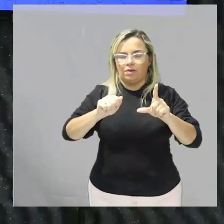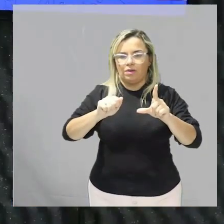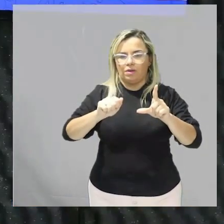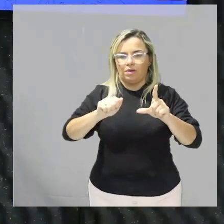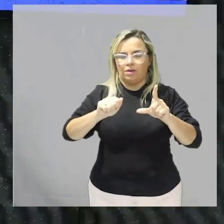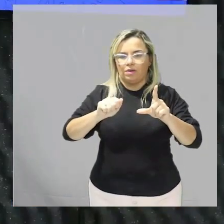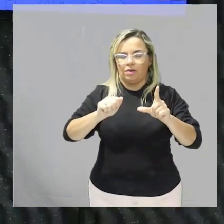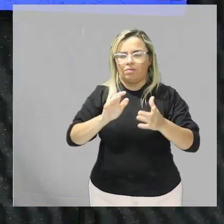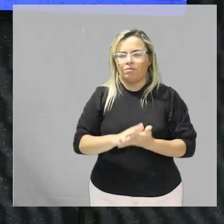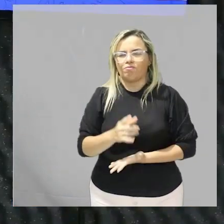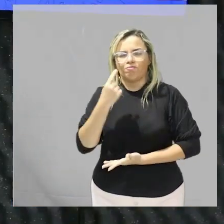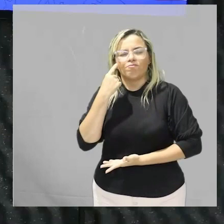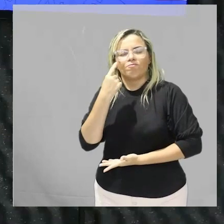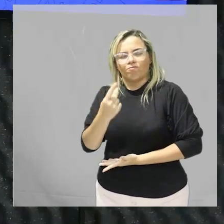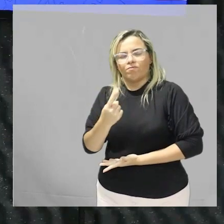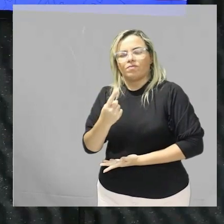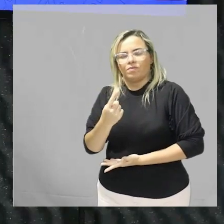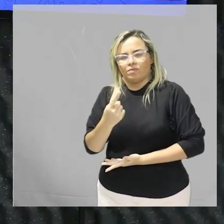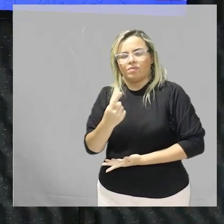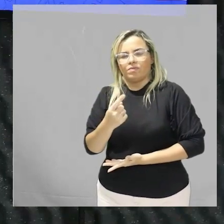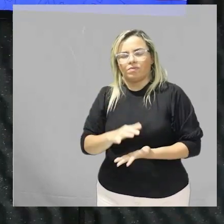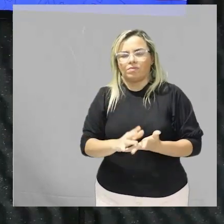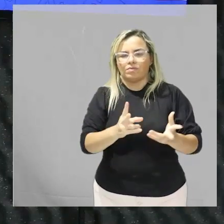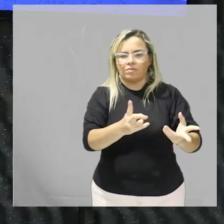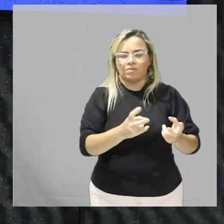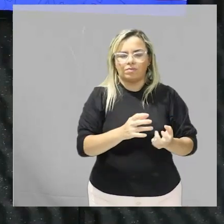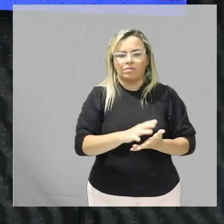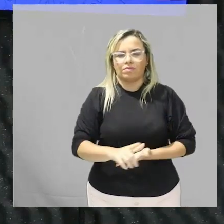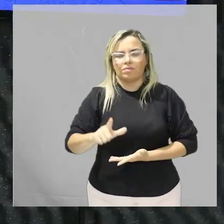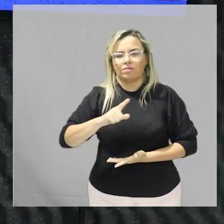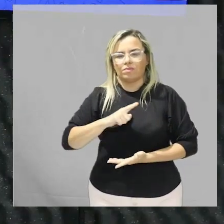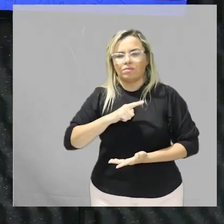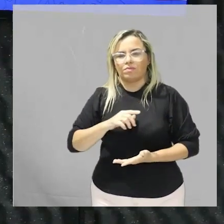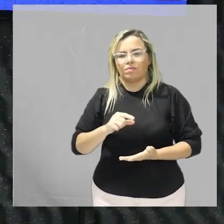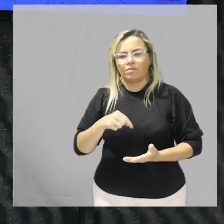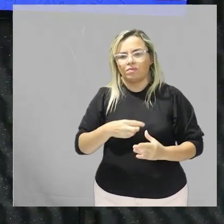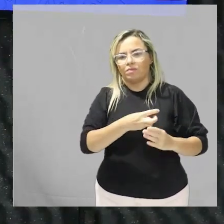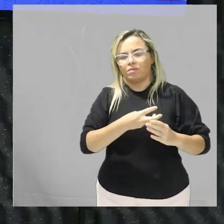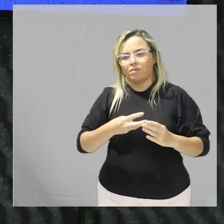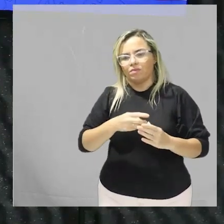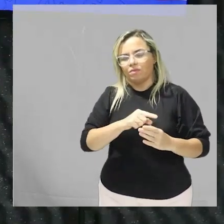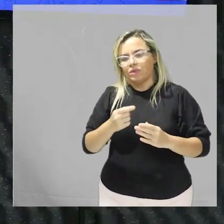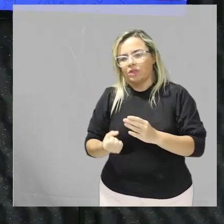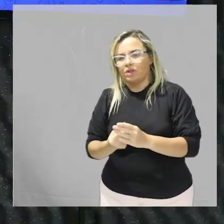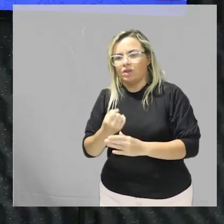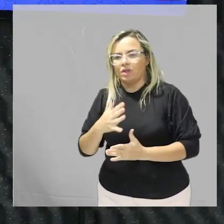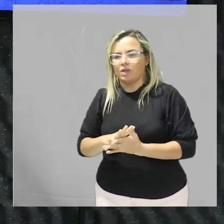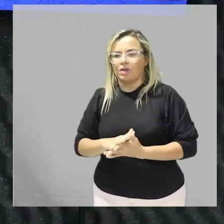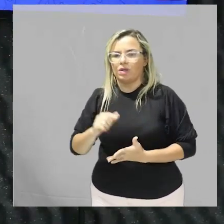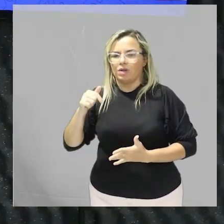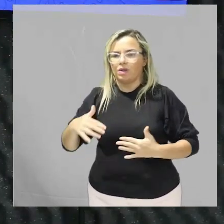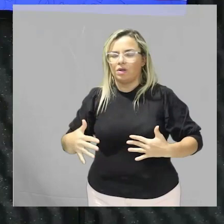se você notar, você vai perceber que tem aqui célula que forma tecido, tecido que forma órgão, órgãos